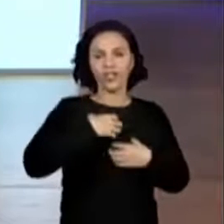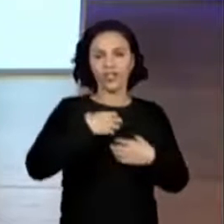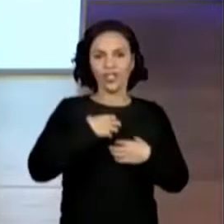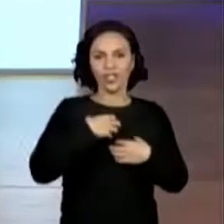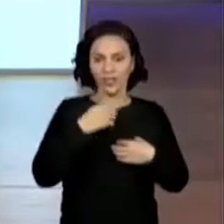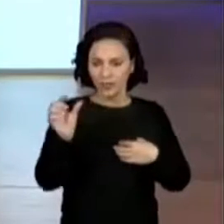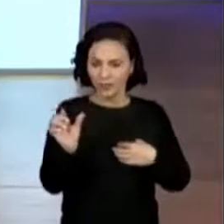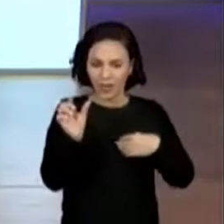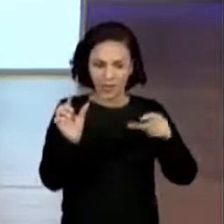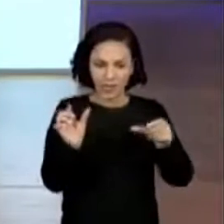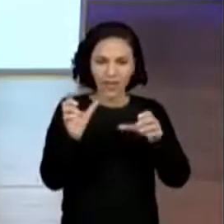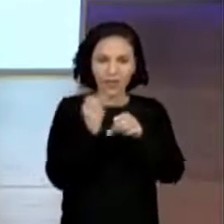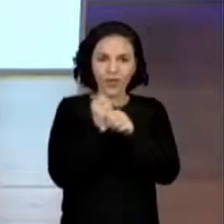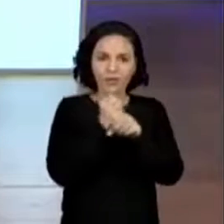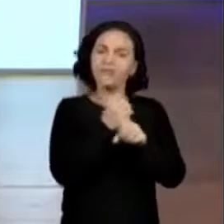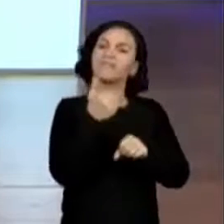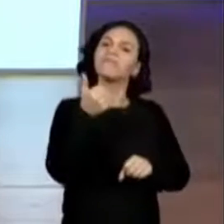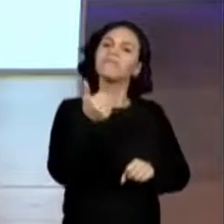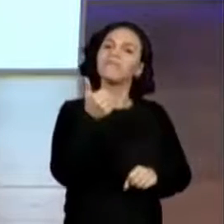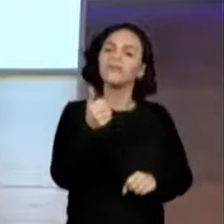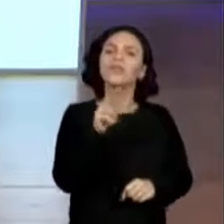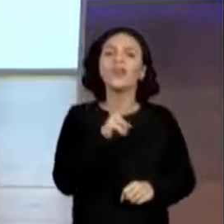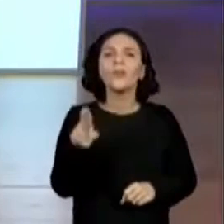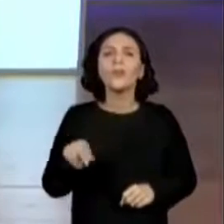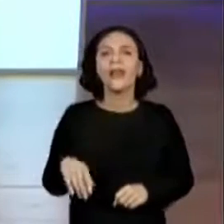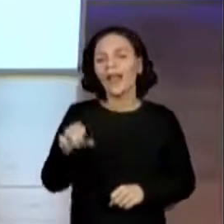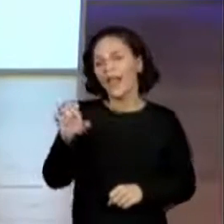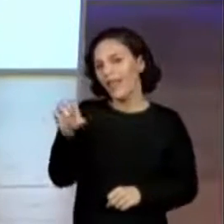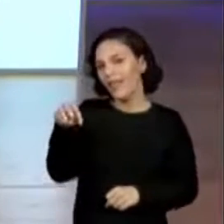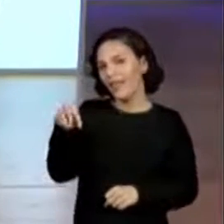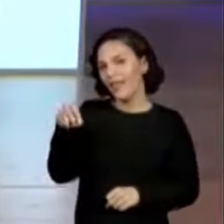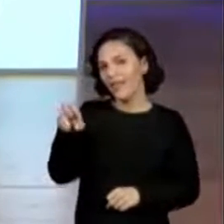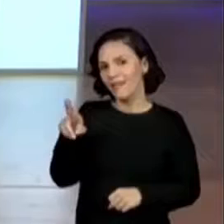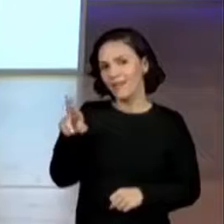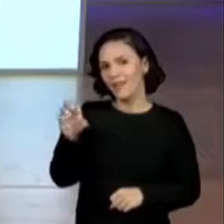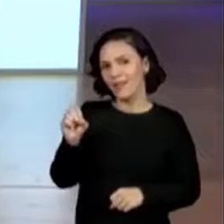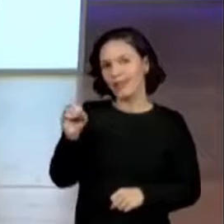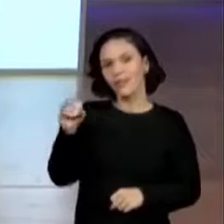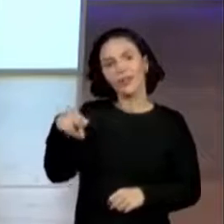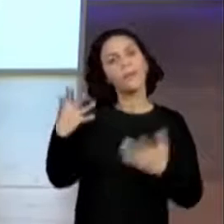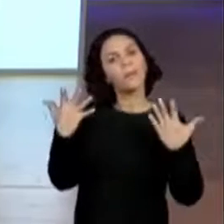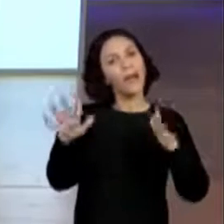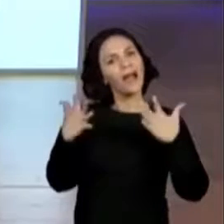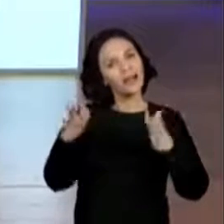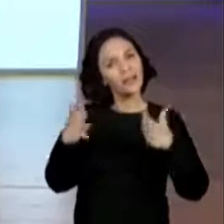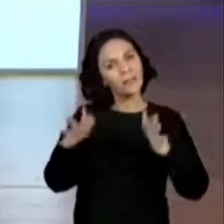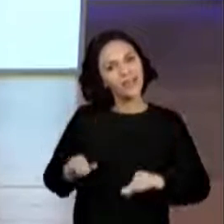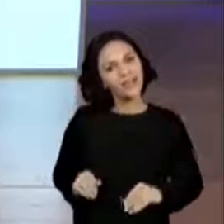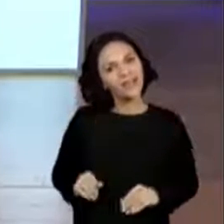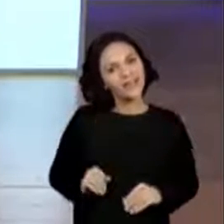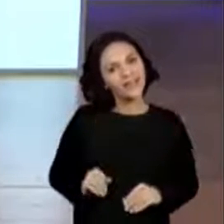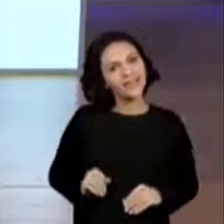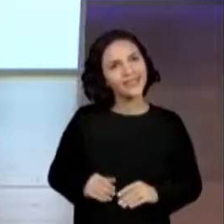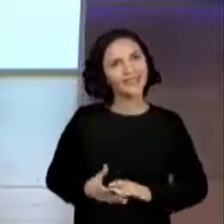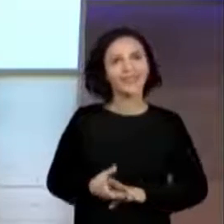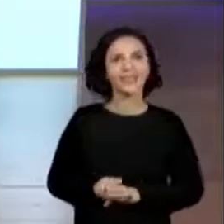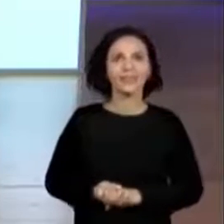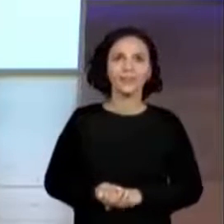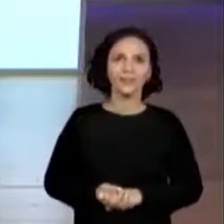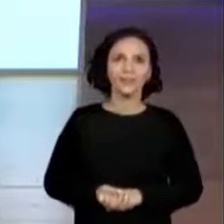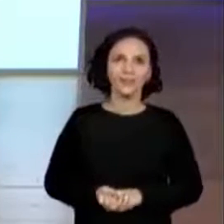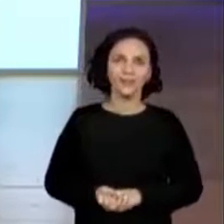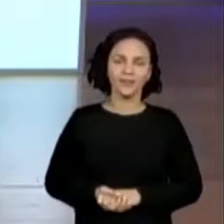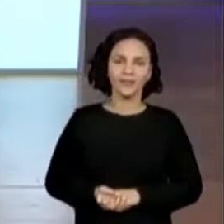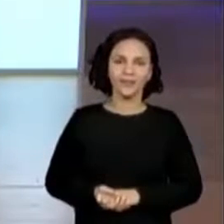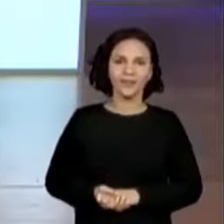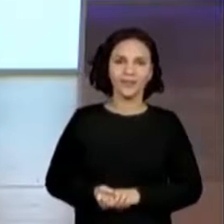que ele consiga ir somando muito, muito bem. Como que é o nome dele? Emerson. Emerson, parabéns, é isso mesmo. Deixa eu passar aqui já para